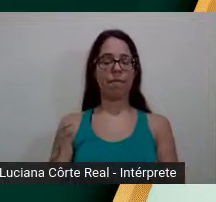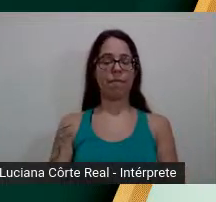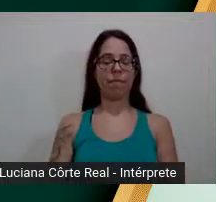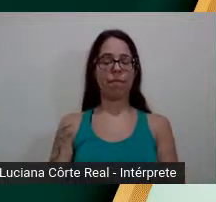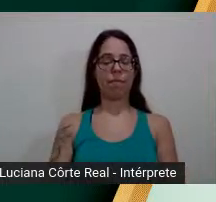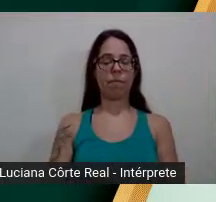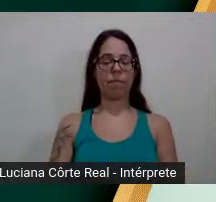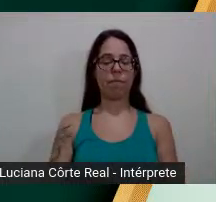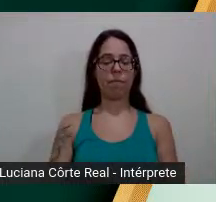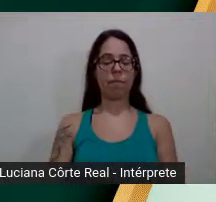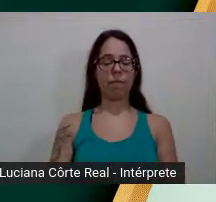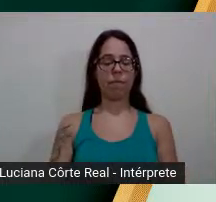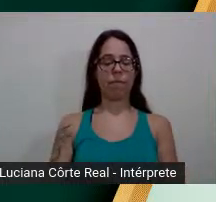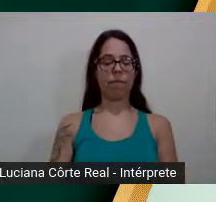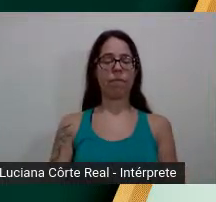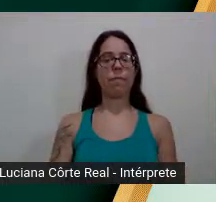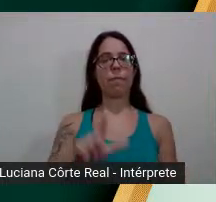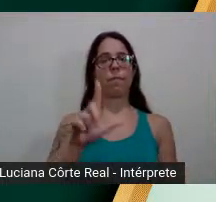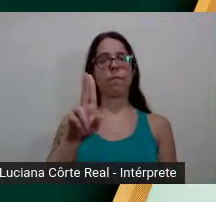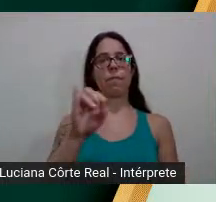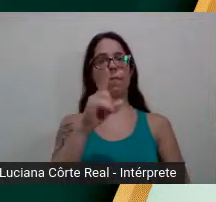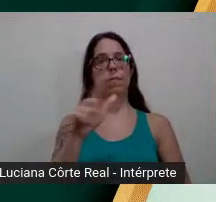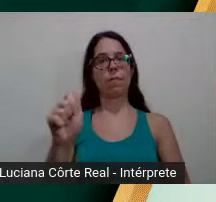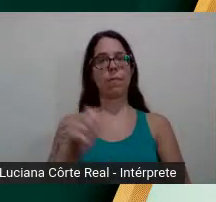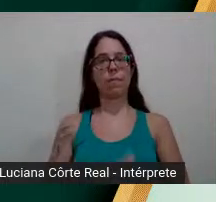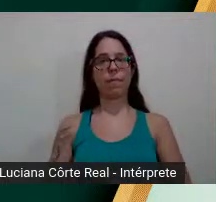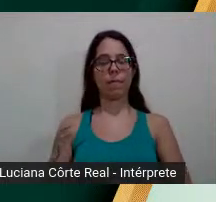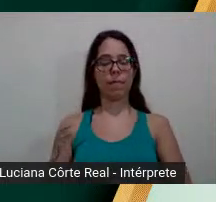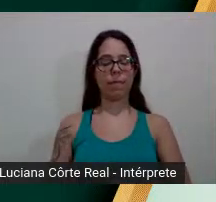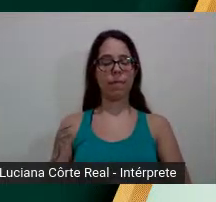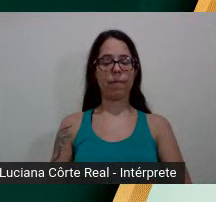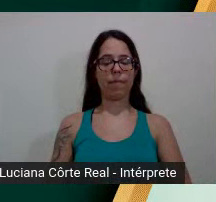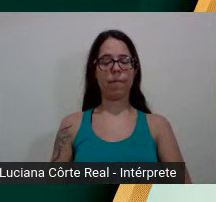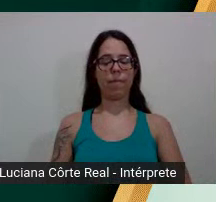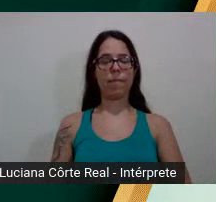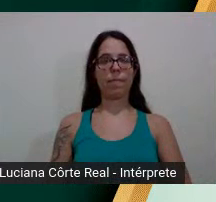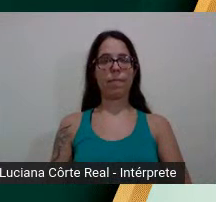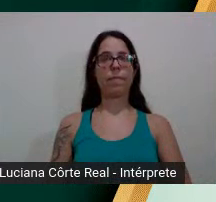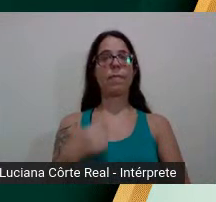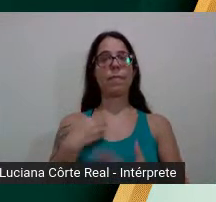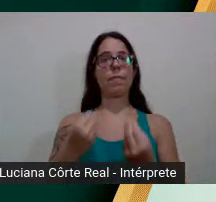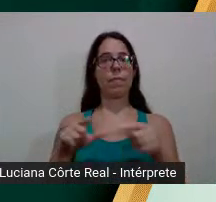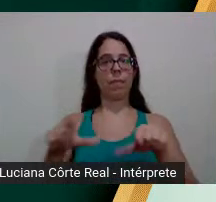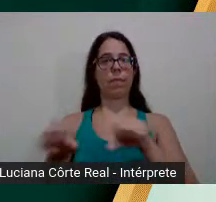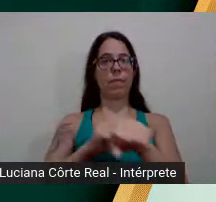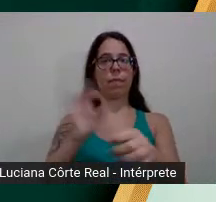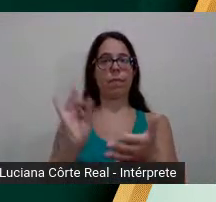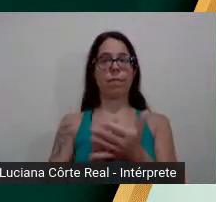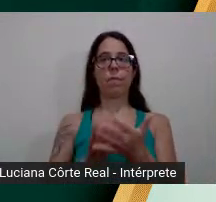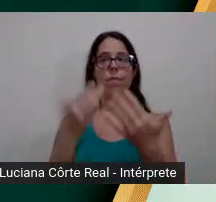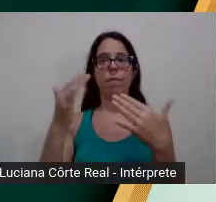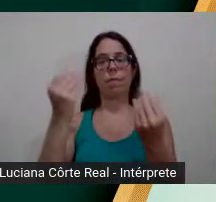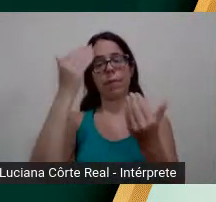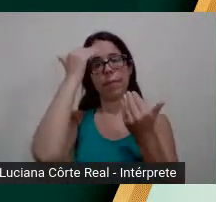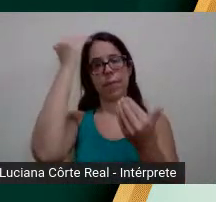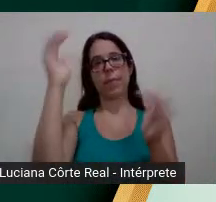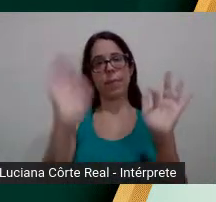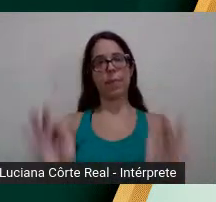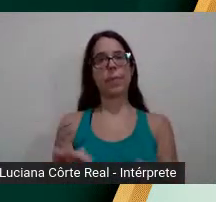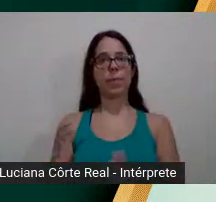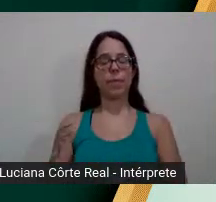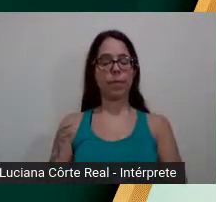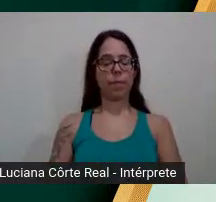Luísa Eula Marques. Luísa, confira o tio Grau. Parabéns, muito sucesso,